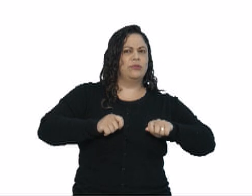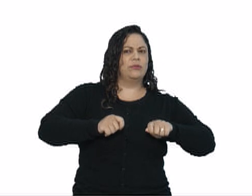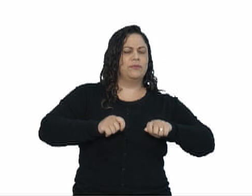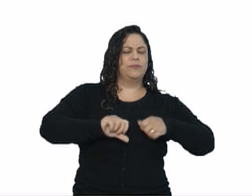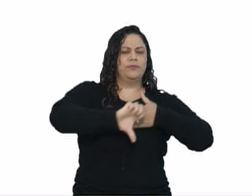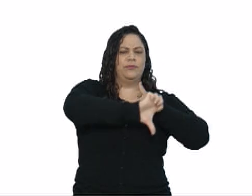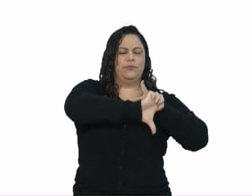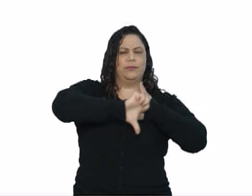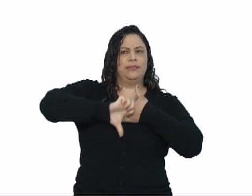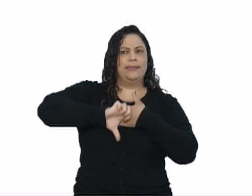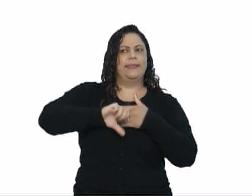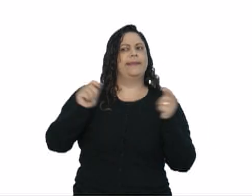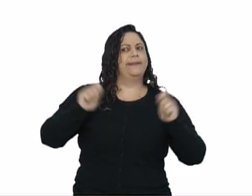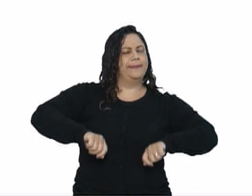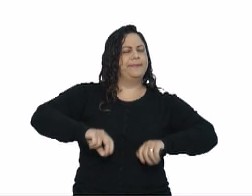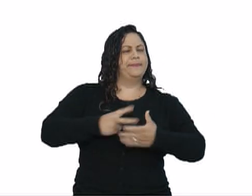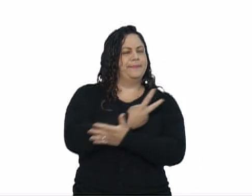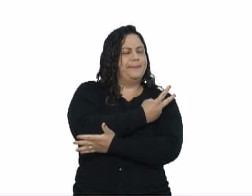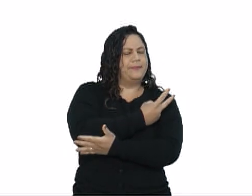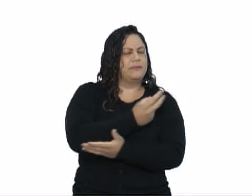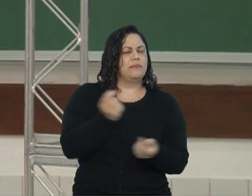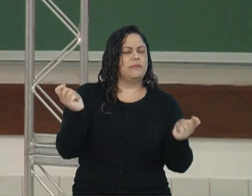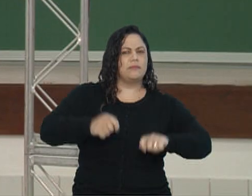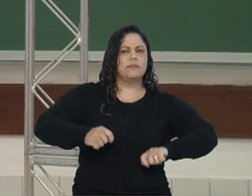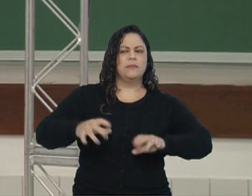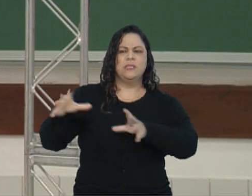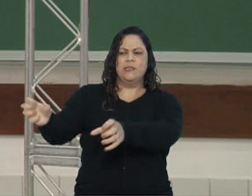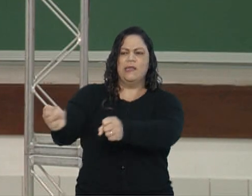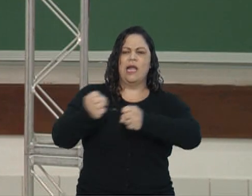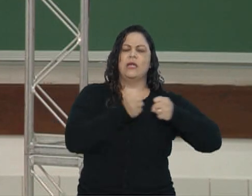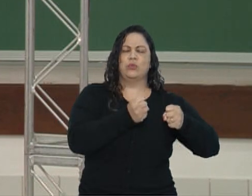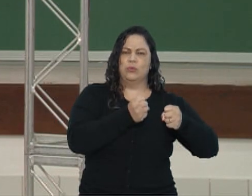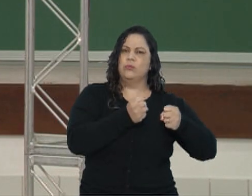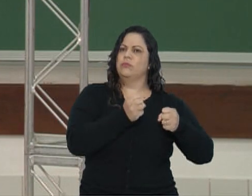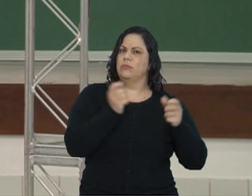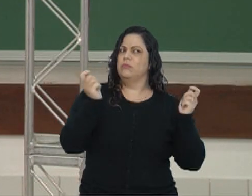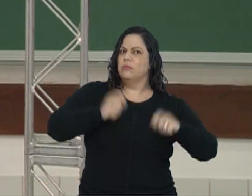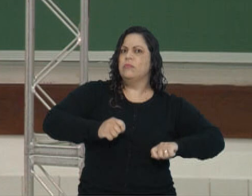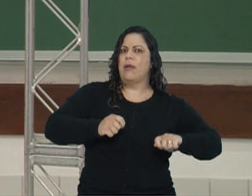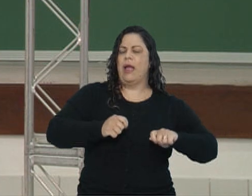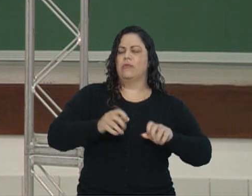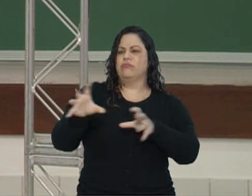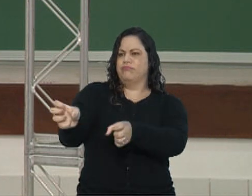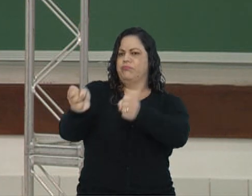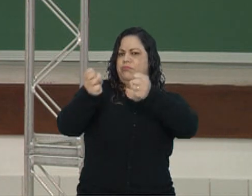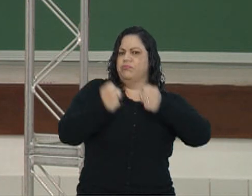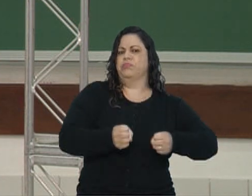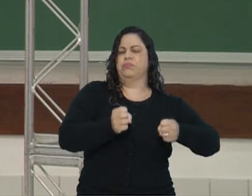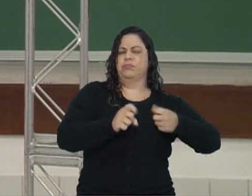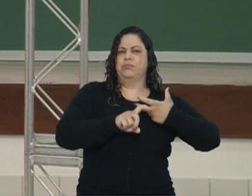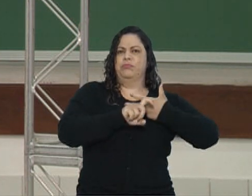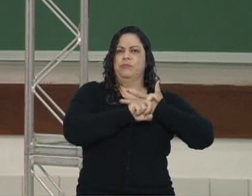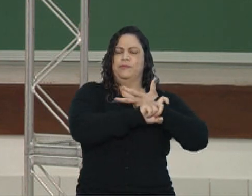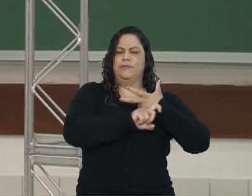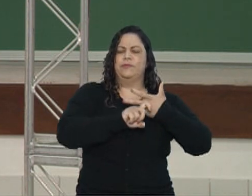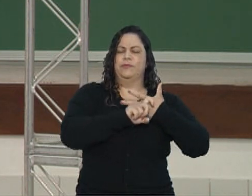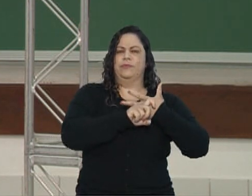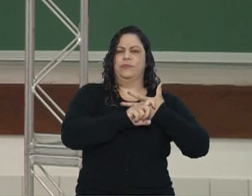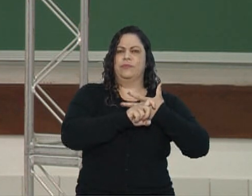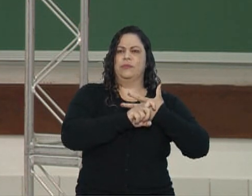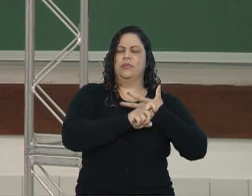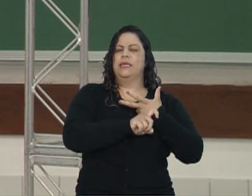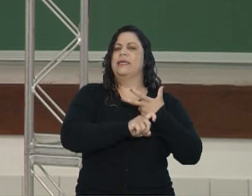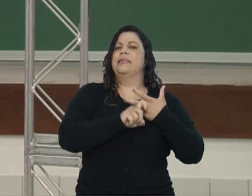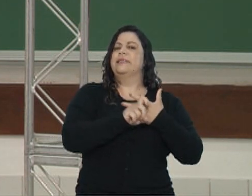aos demais poderes. Quer dizer, é tomado de maneira ilegítima, né, o poder executivo por uma